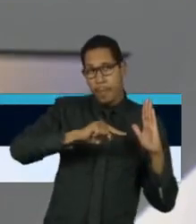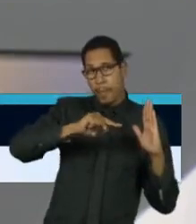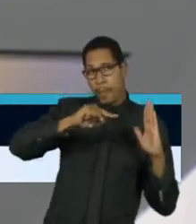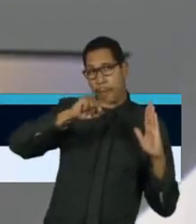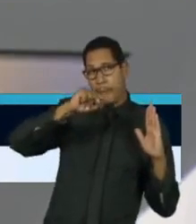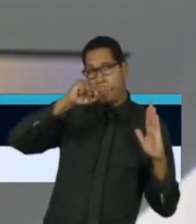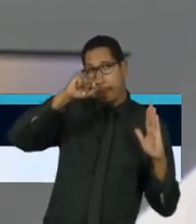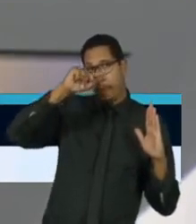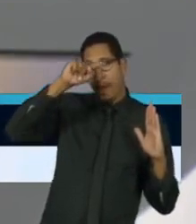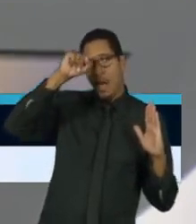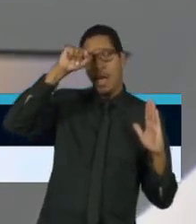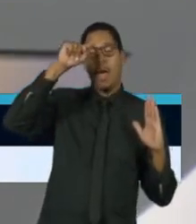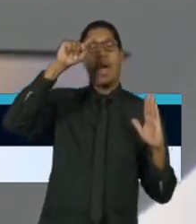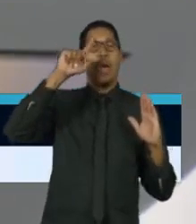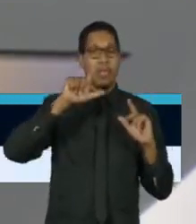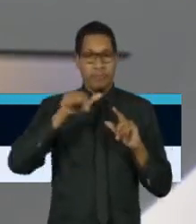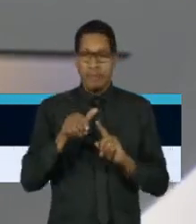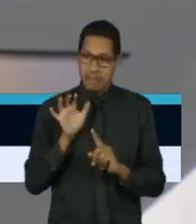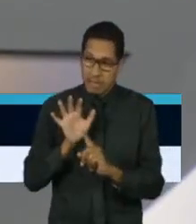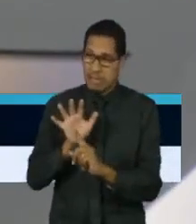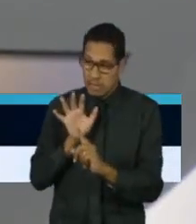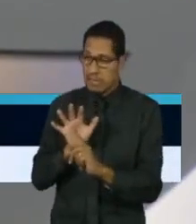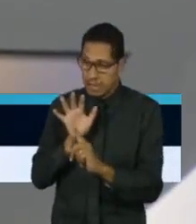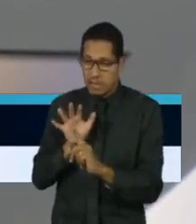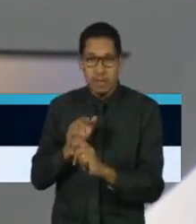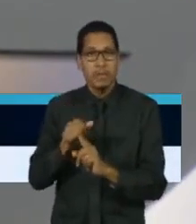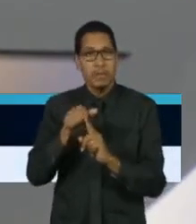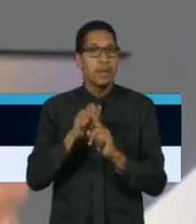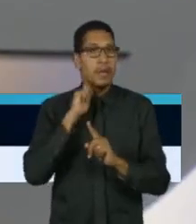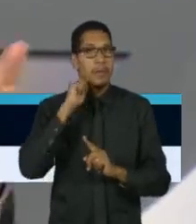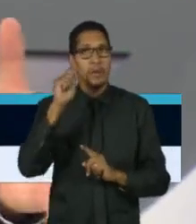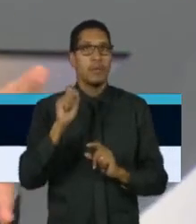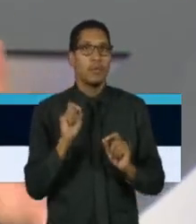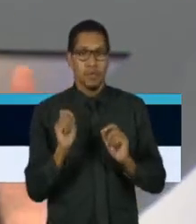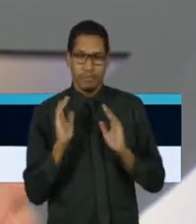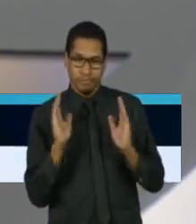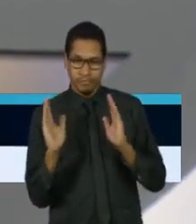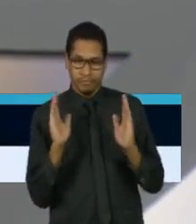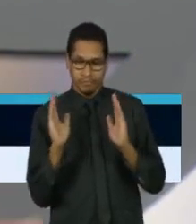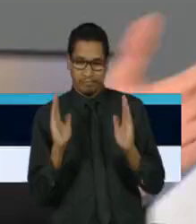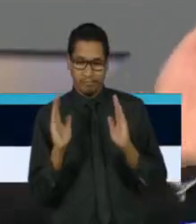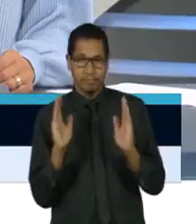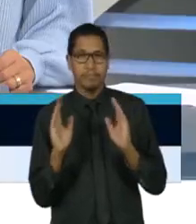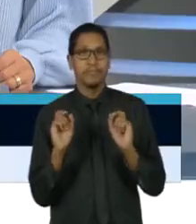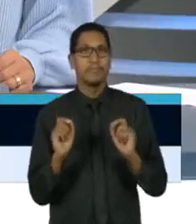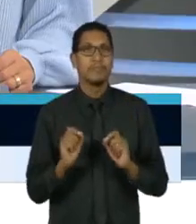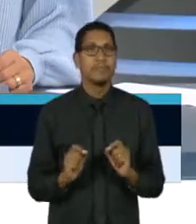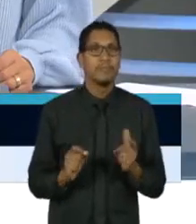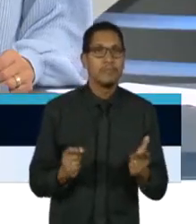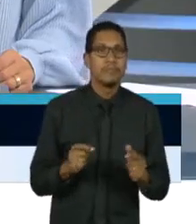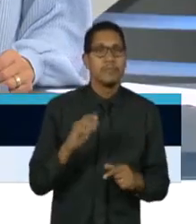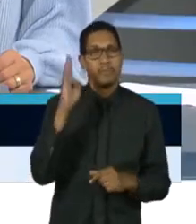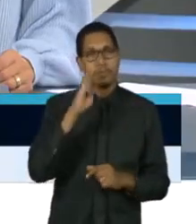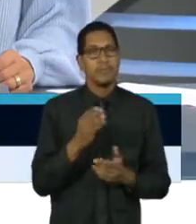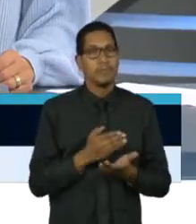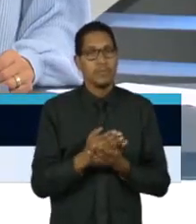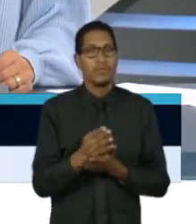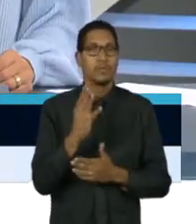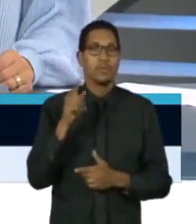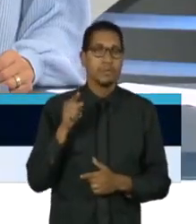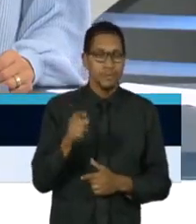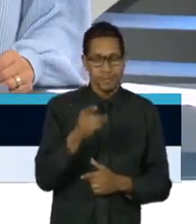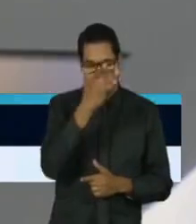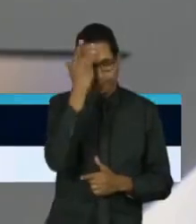retomar o pagamento depois de muita pressão, começando no mês de abril. Ora, o que acontece naquele meio tempo? O Brasil começa a ter 4 mil mortes por